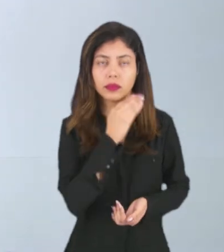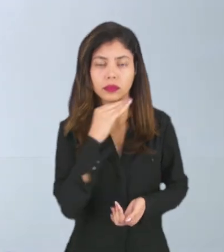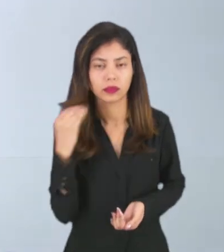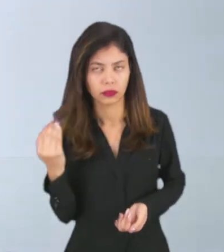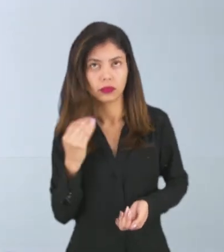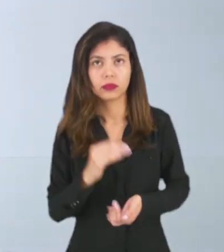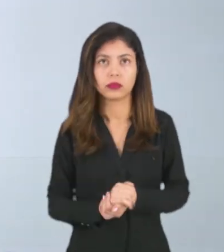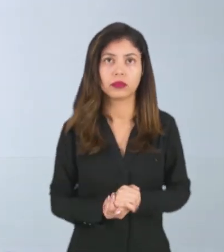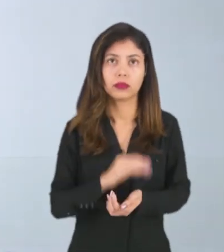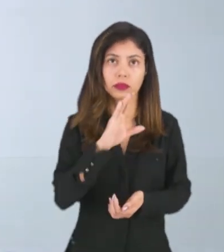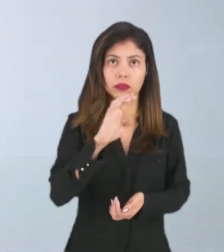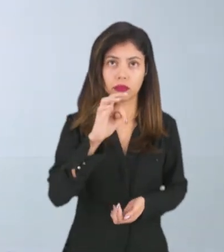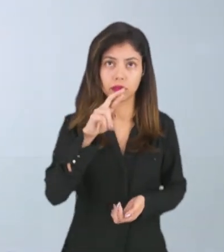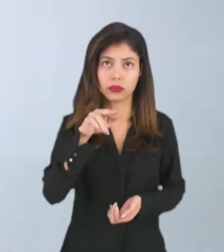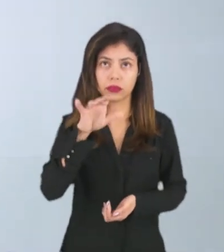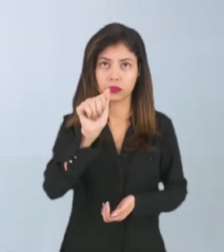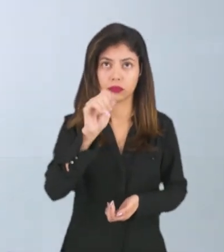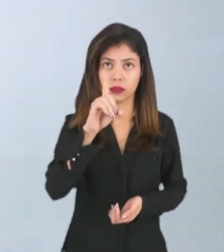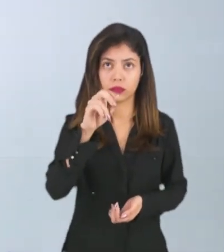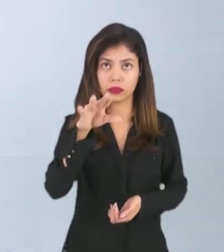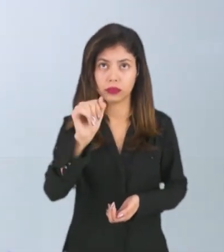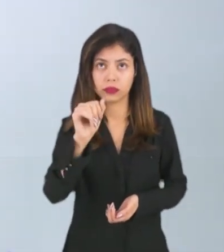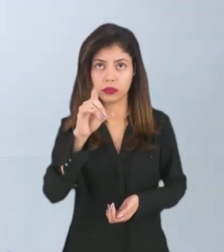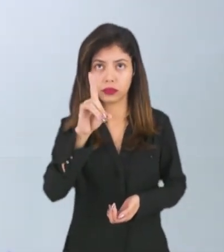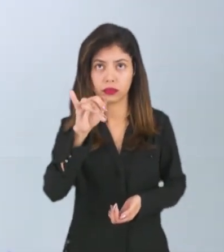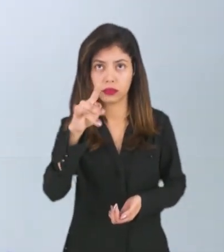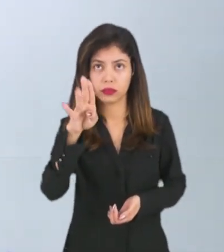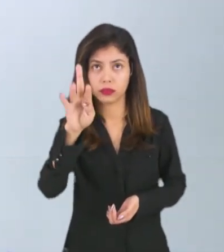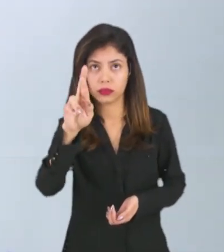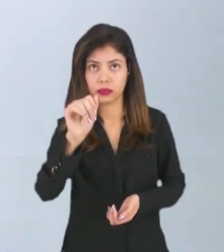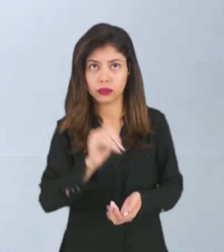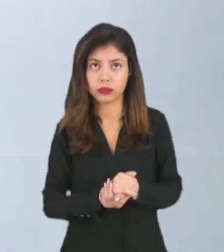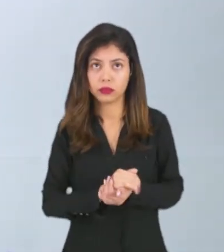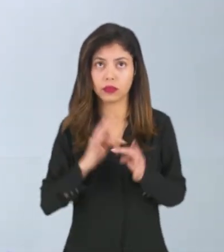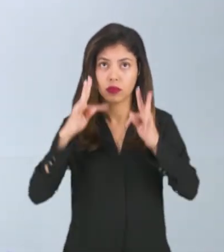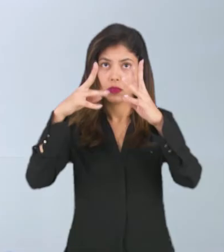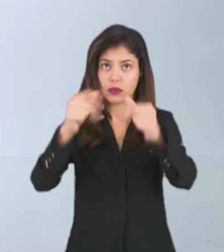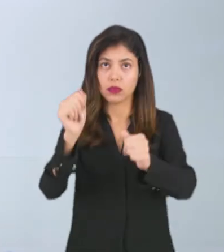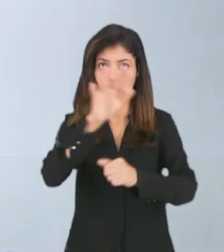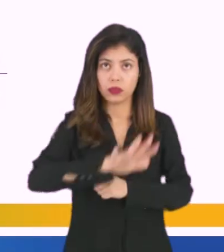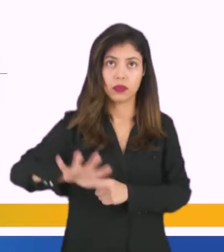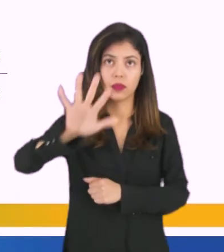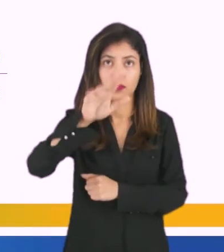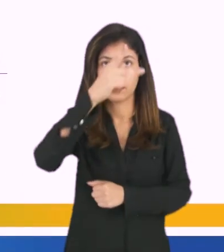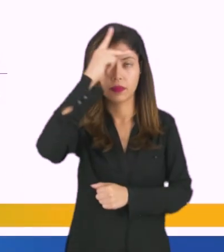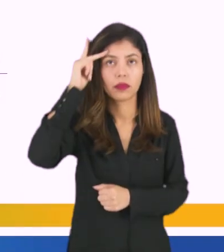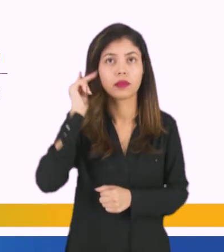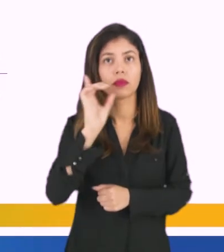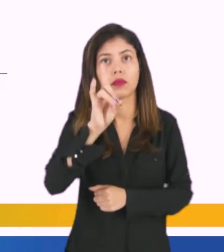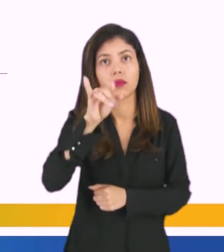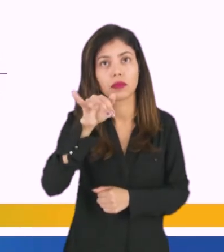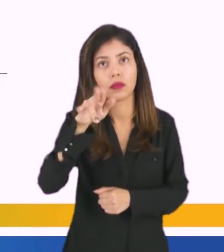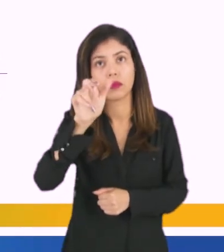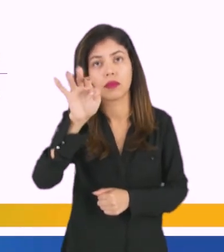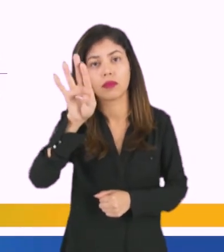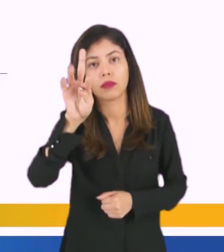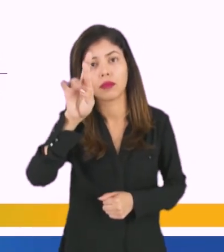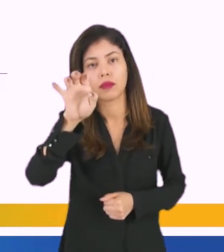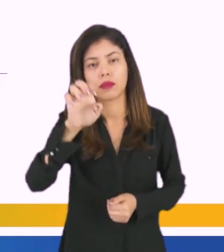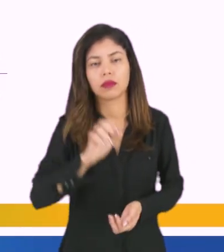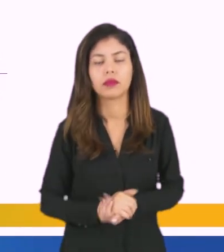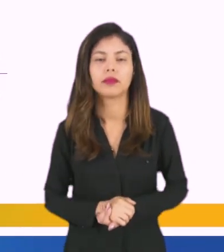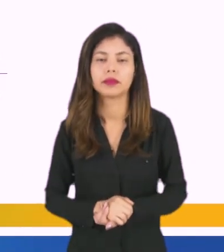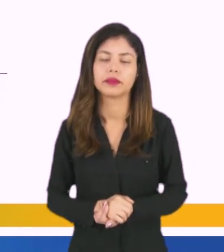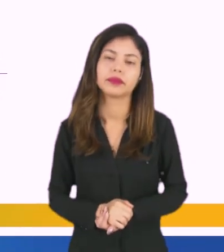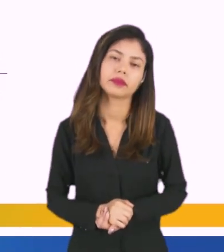da cetoacidose diabética e o total de óbitos em paciente com diabetes. Vocês podem ver que essas causas estão dentro,